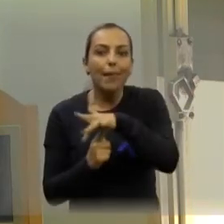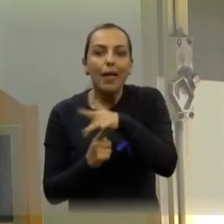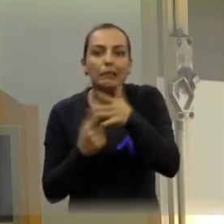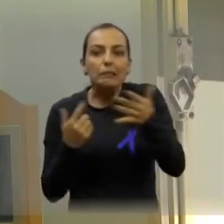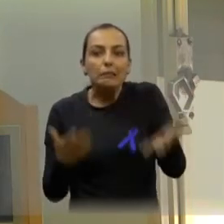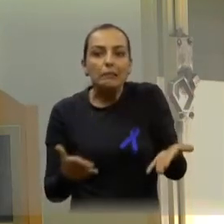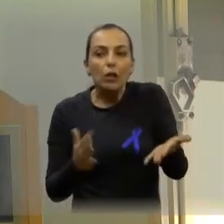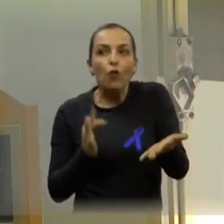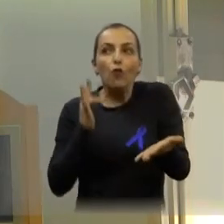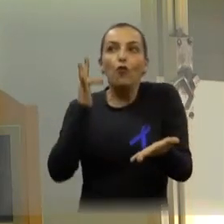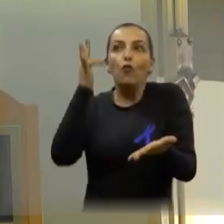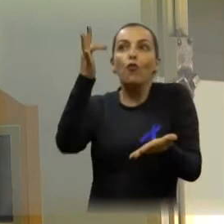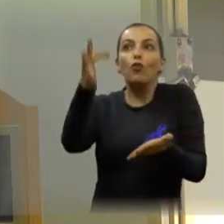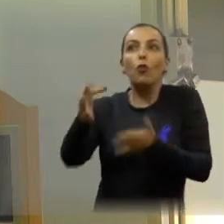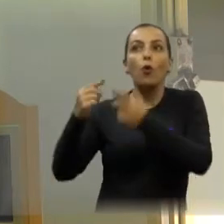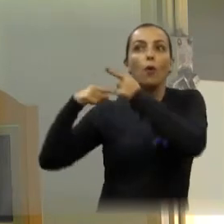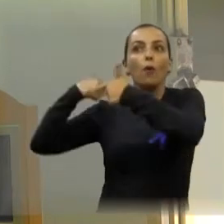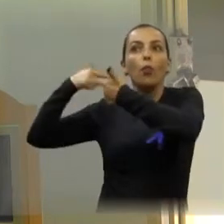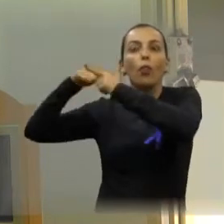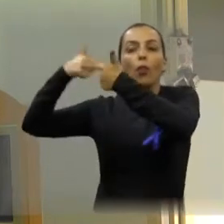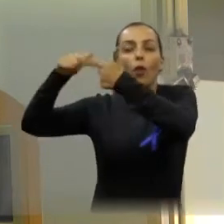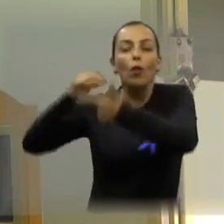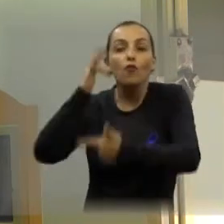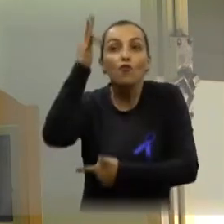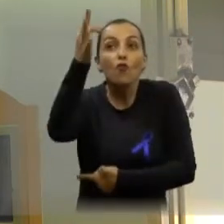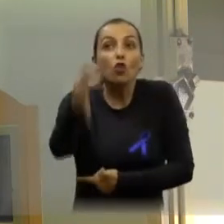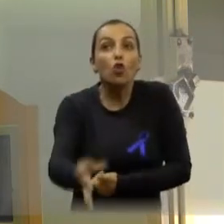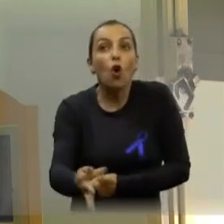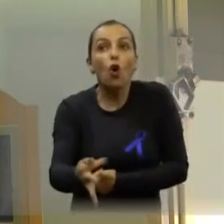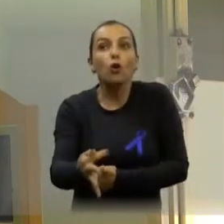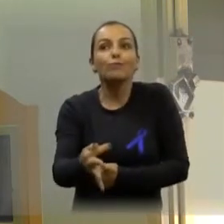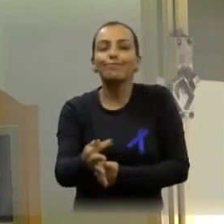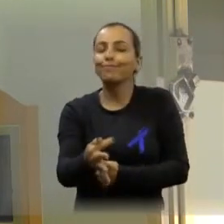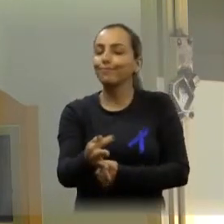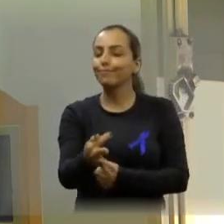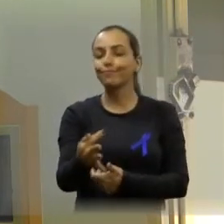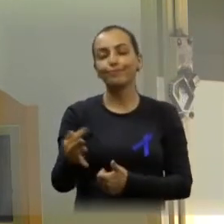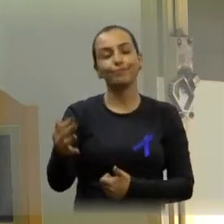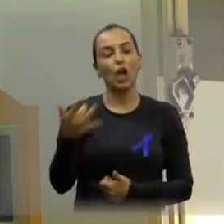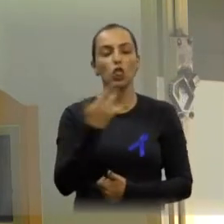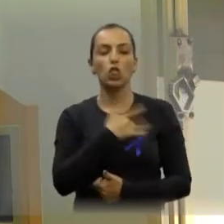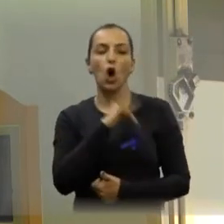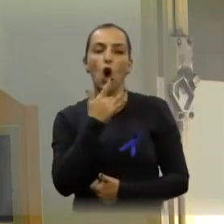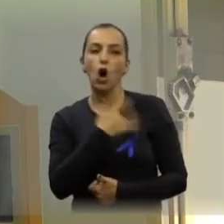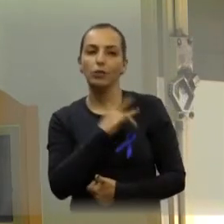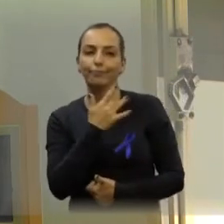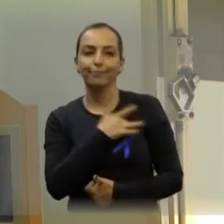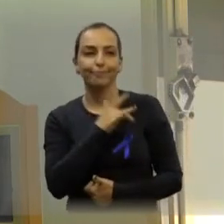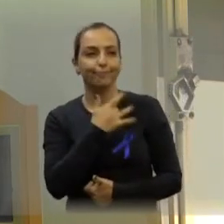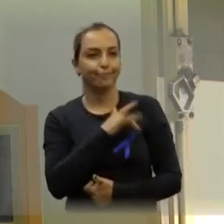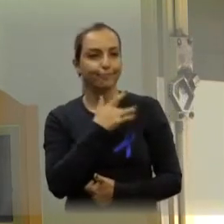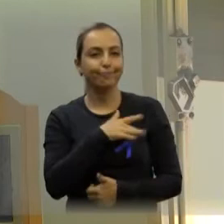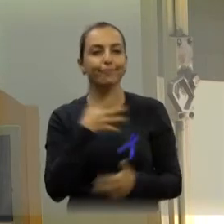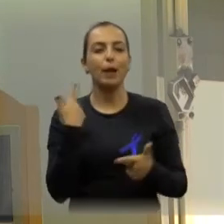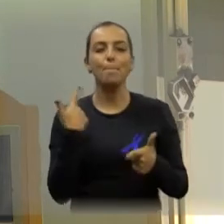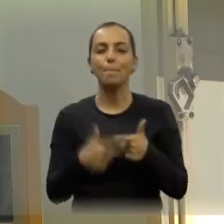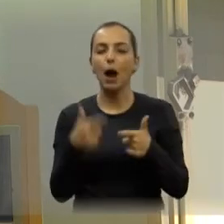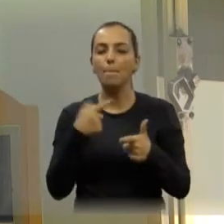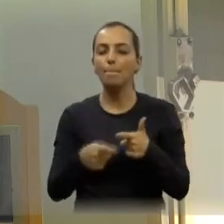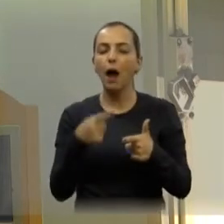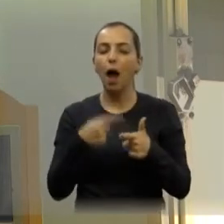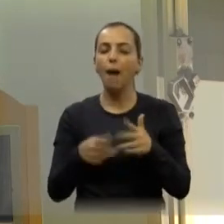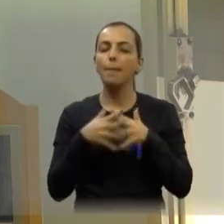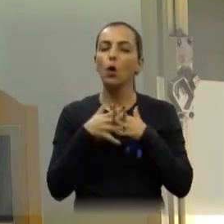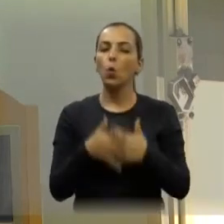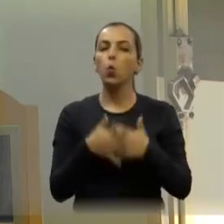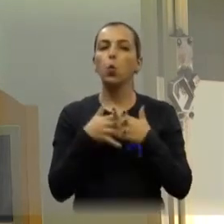coitado dos nossos netos, bisnetos, tataranetos, vai ser problemático. Vai ser problemático.